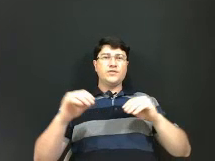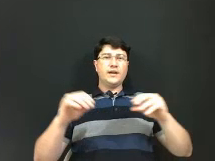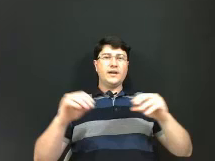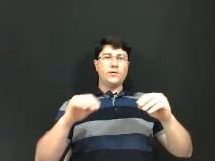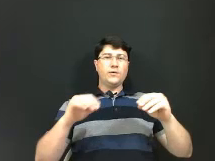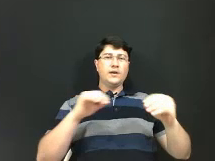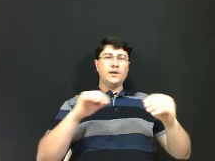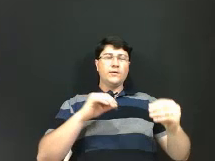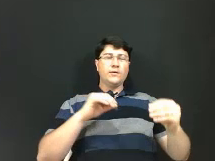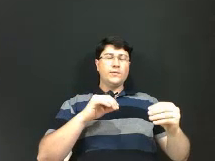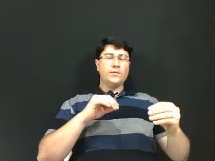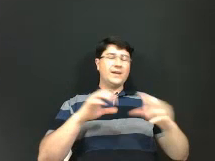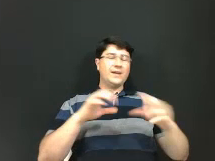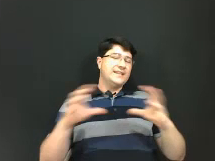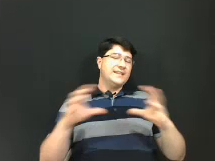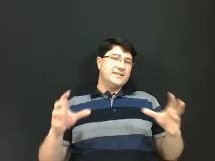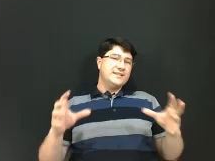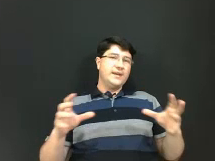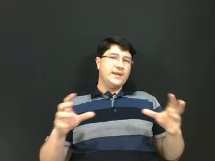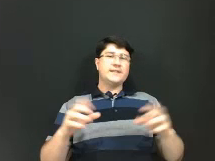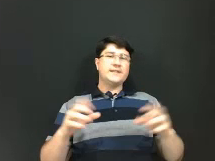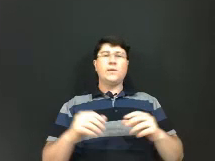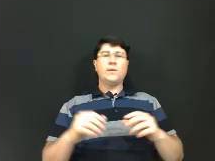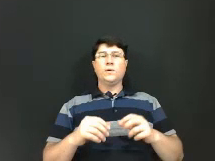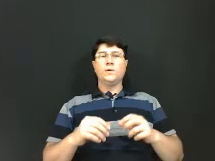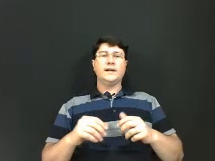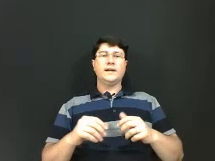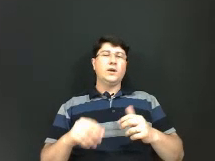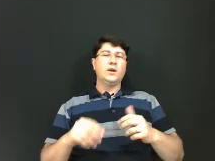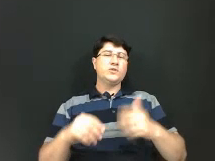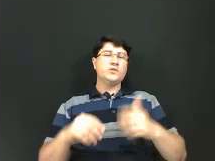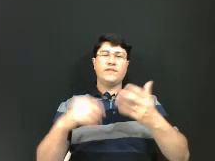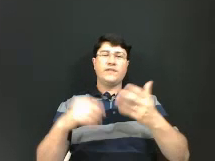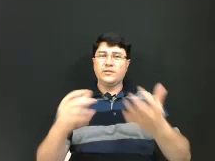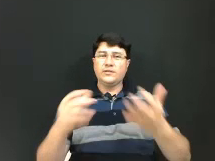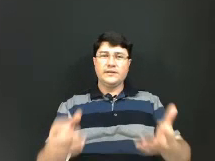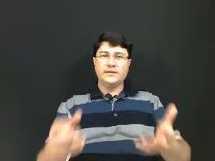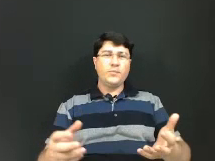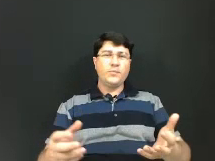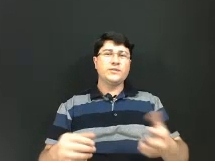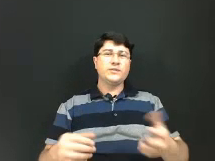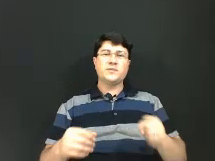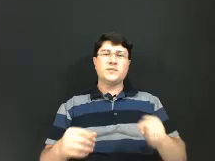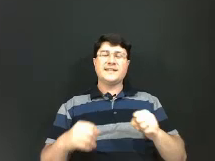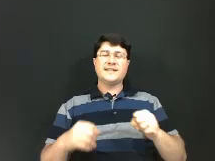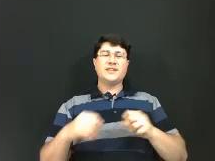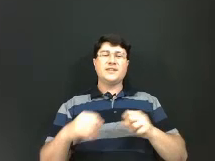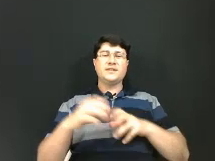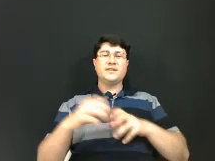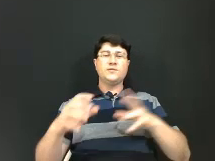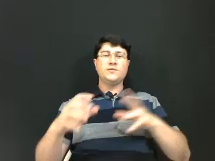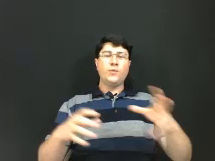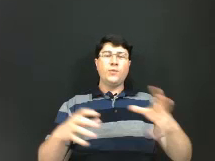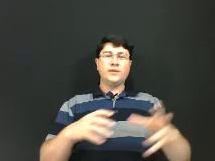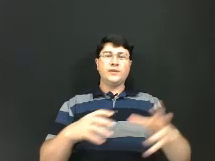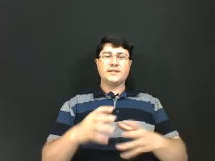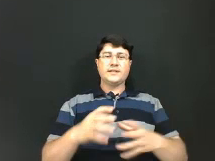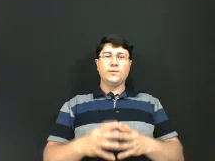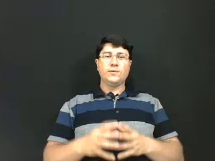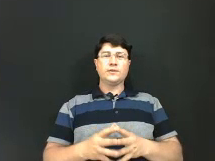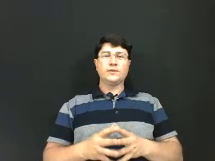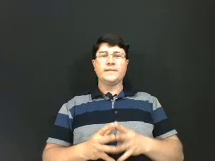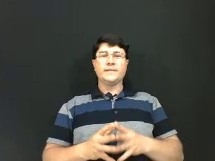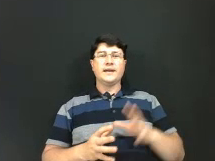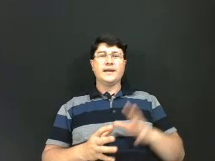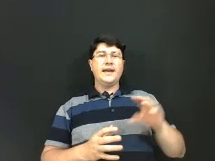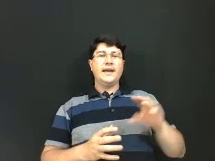de onde fica as cidades uma em relação à outra, ou está falando de pontos dentro de uma cidade, conhecer um ponto em relação